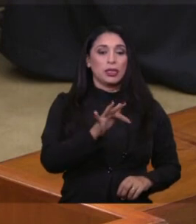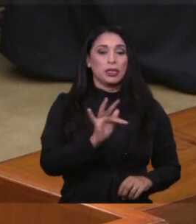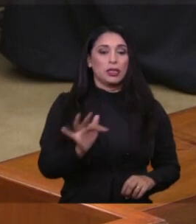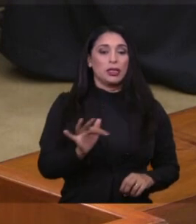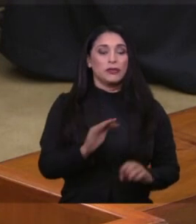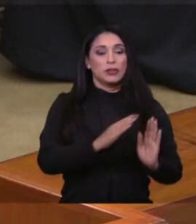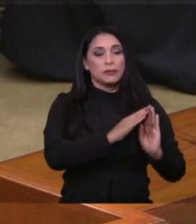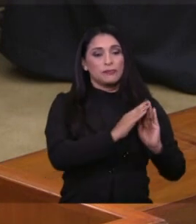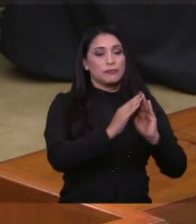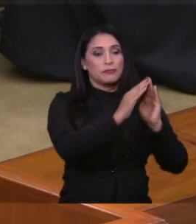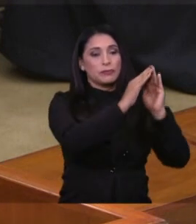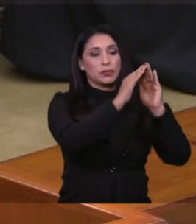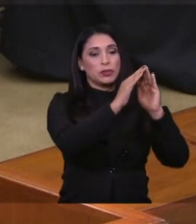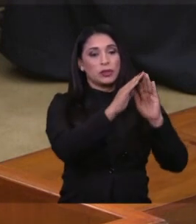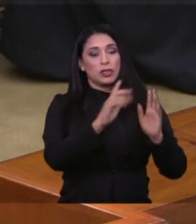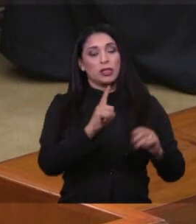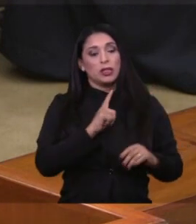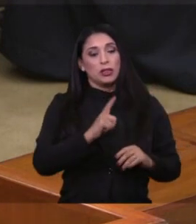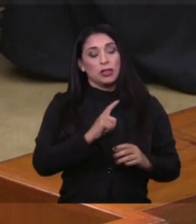da segurança